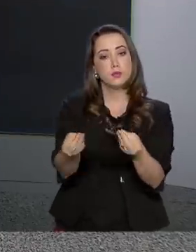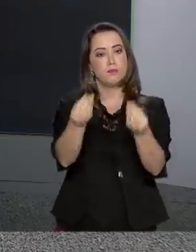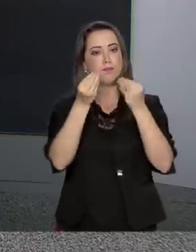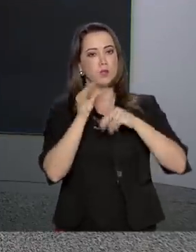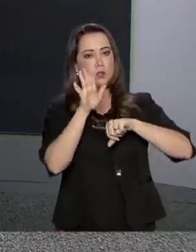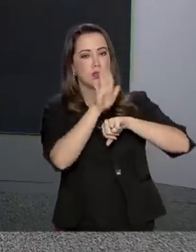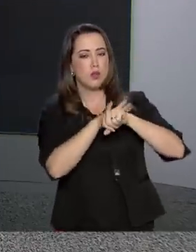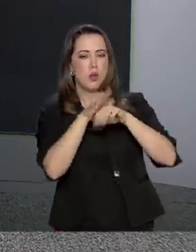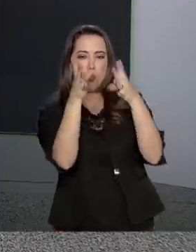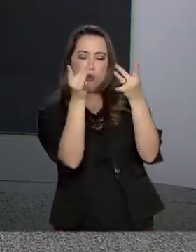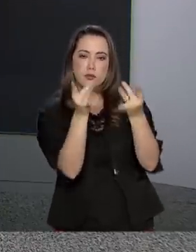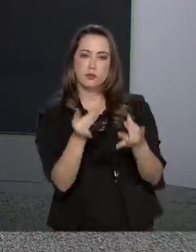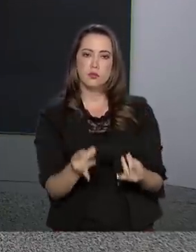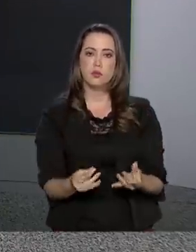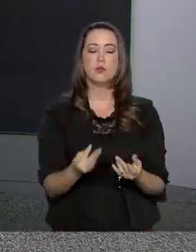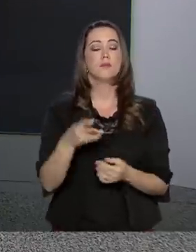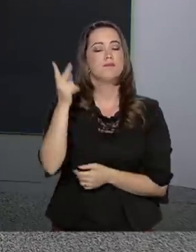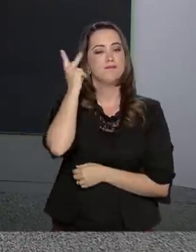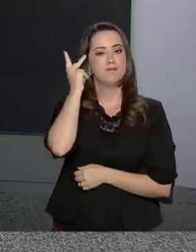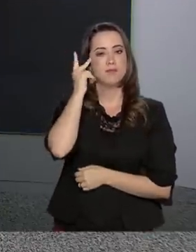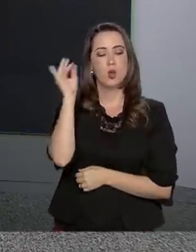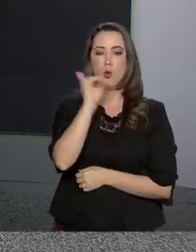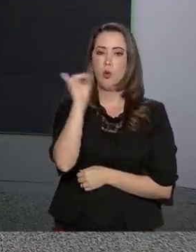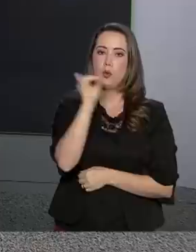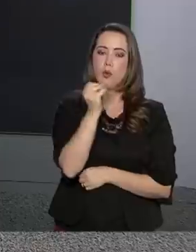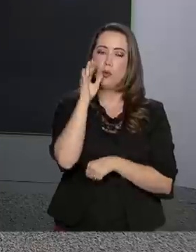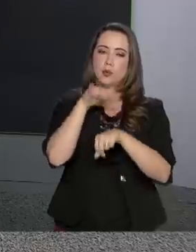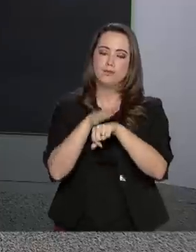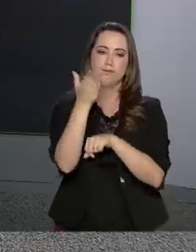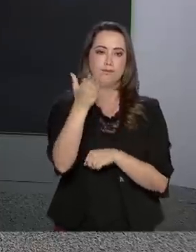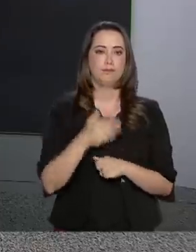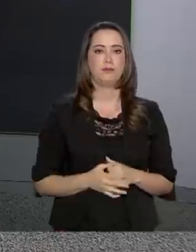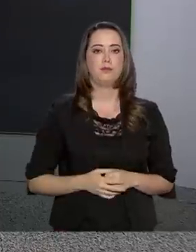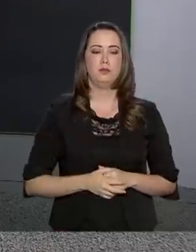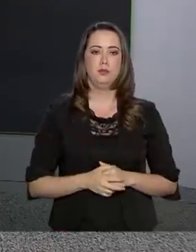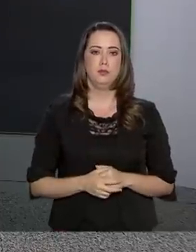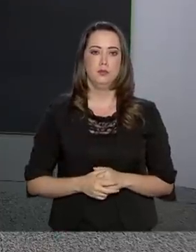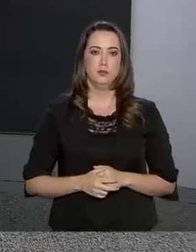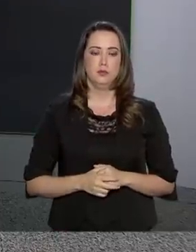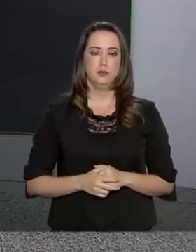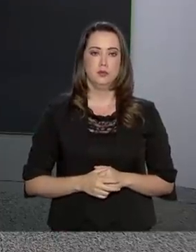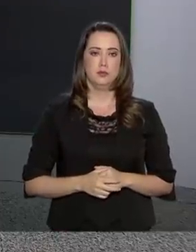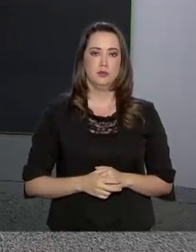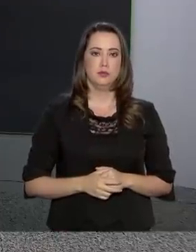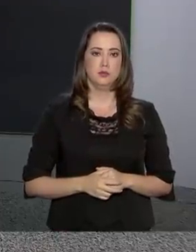para a gente agora os detalhes, direto de São Paulo. Olá, Ricardo, boa noite para você.